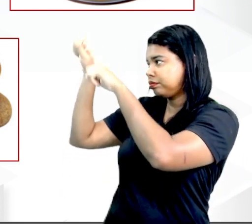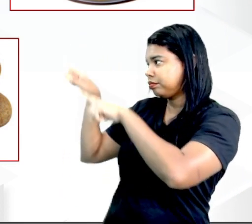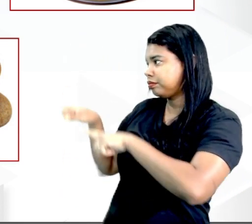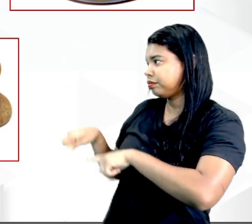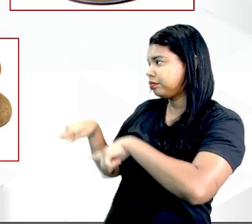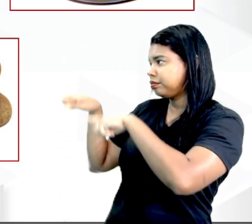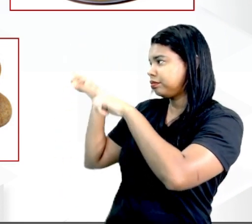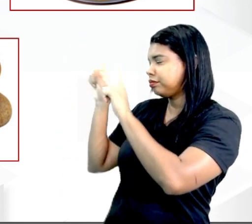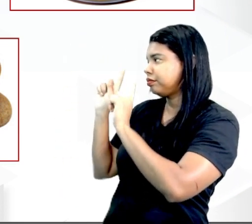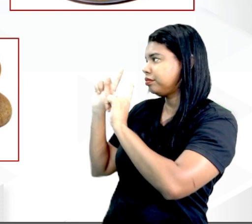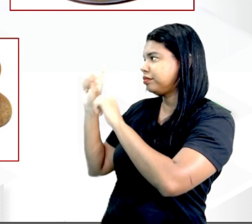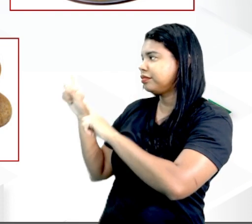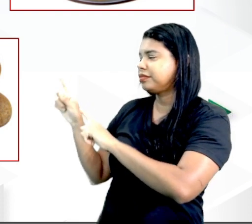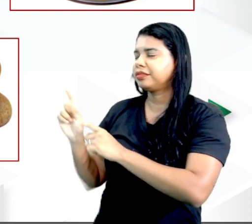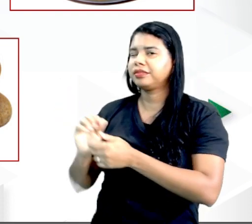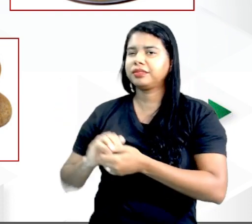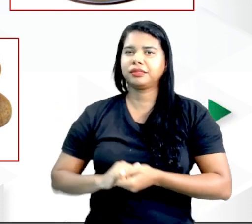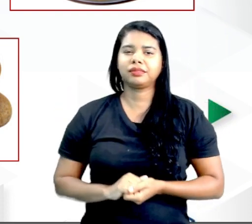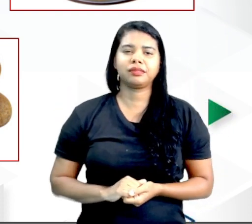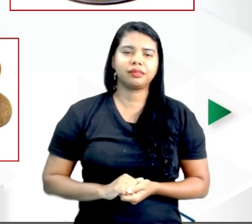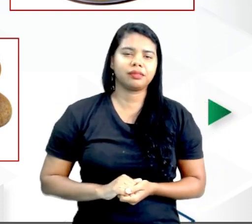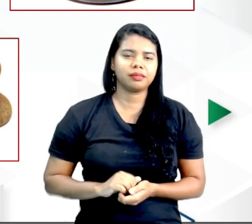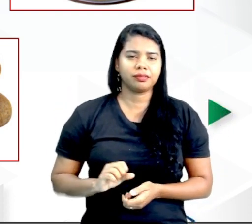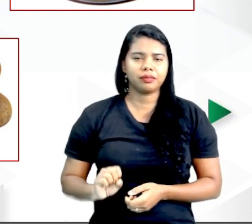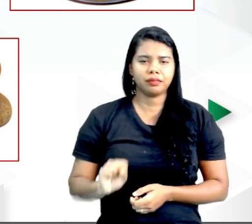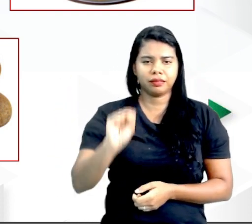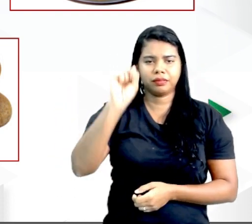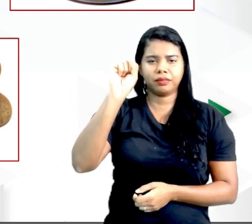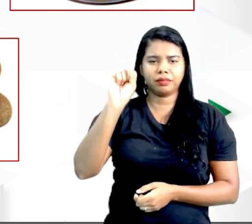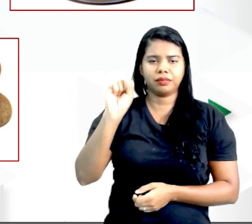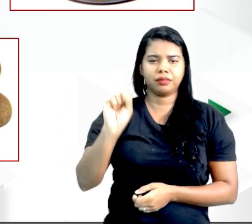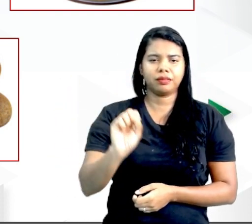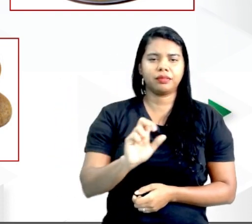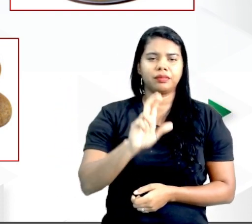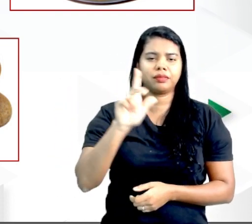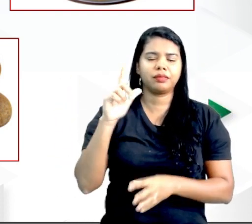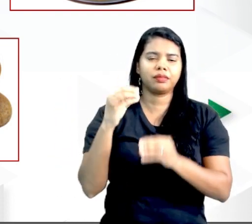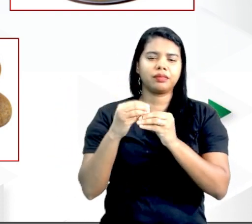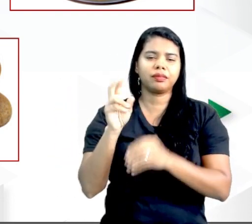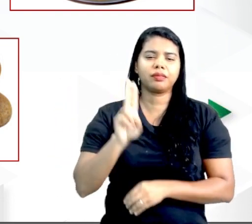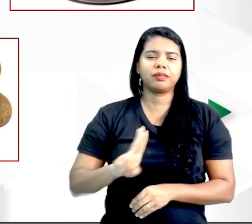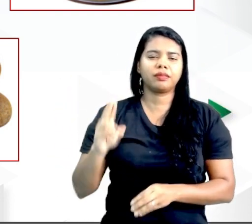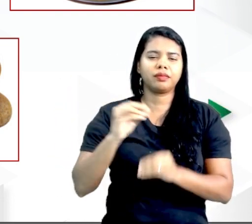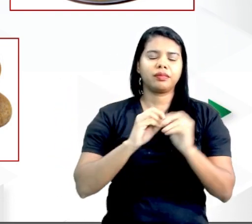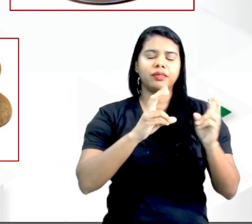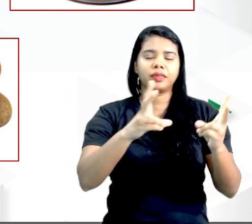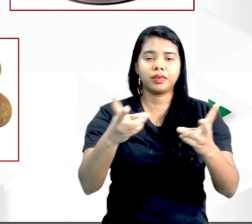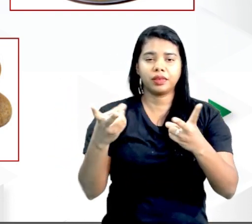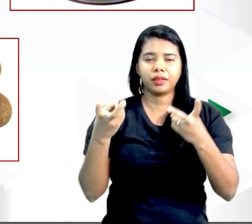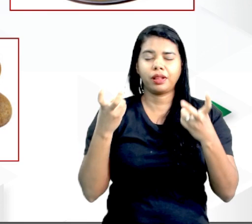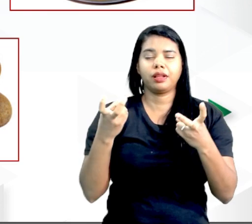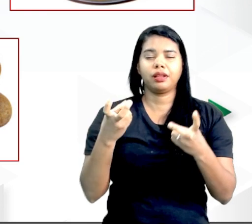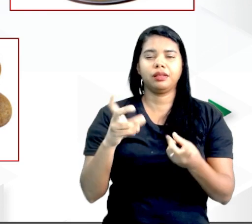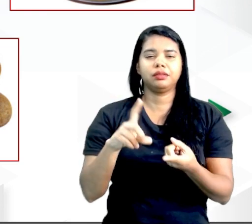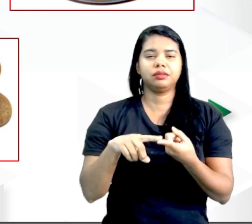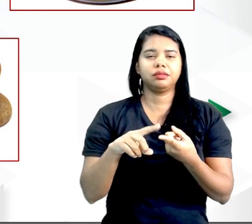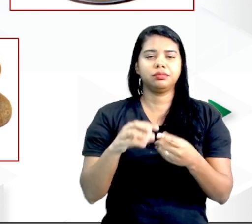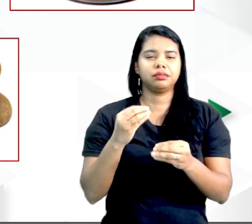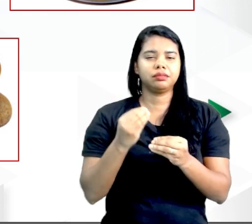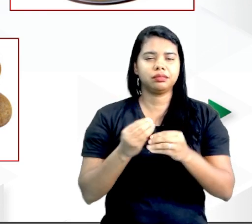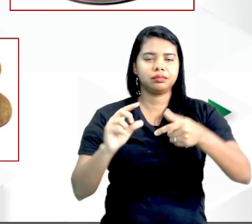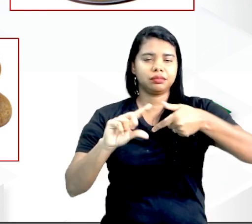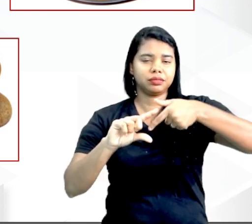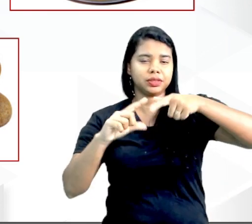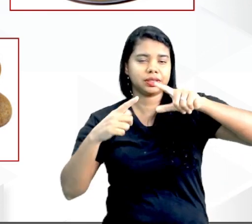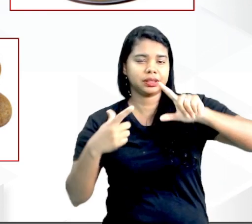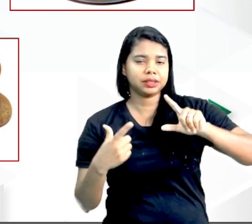exemplo esse que o pessoal aí do sul normalmente utiliza. Vê que legal. E percebam, né? A forma geométrica